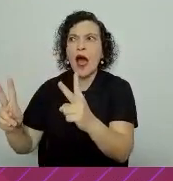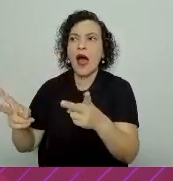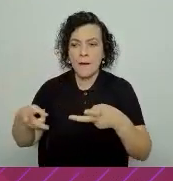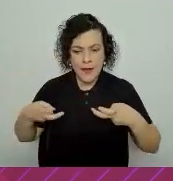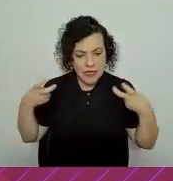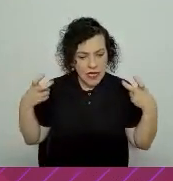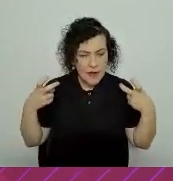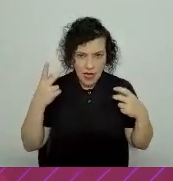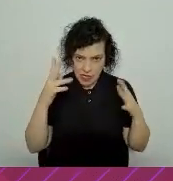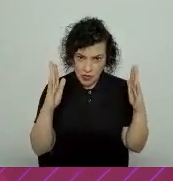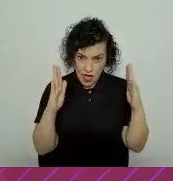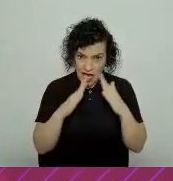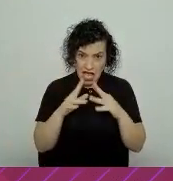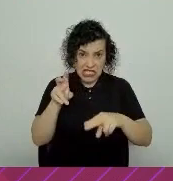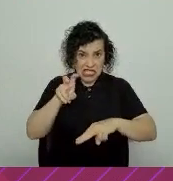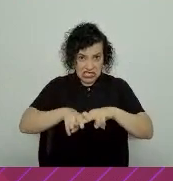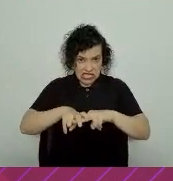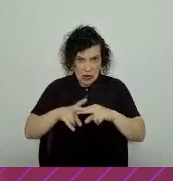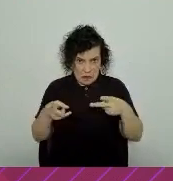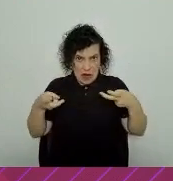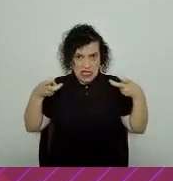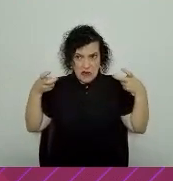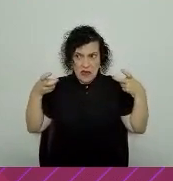sua casa sentado na sua cadeira